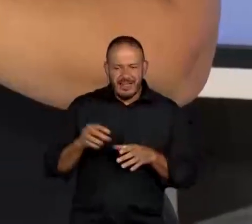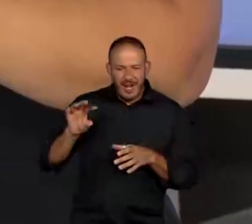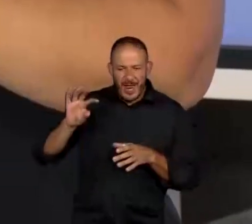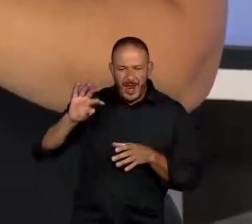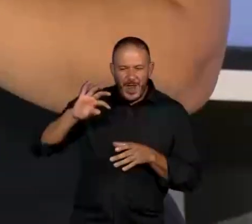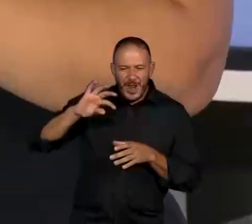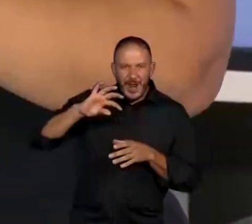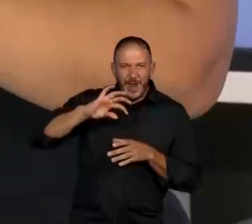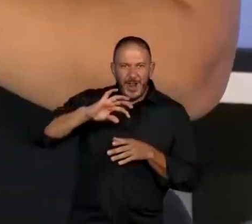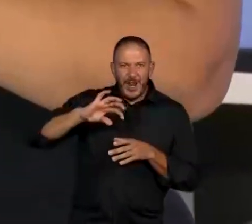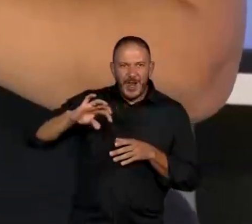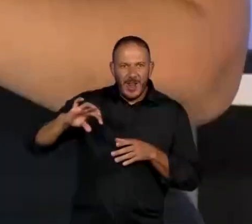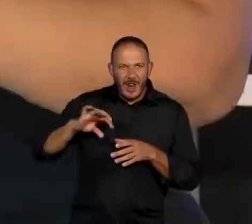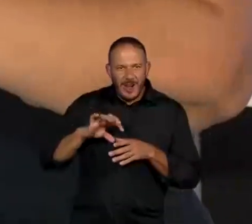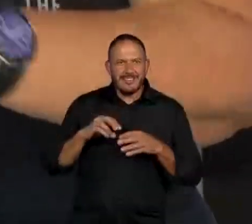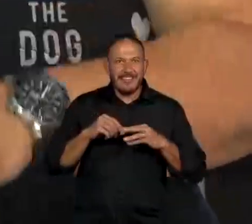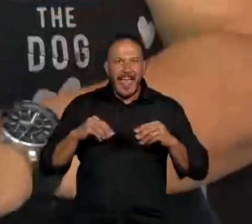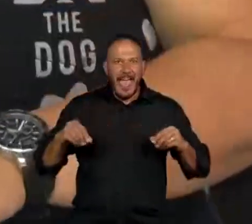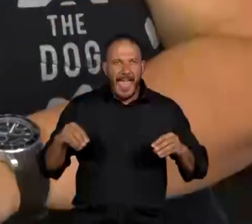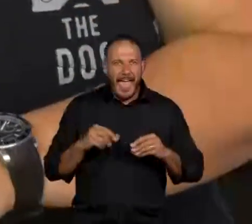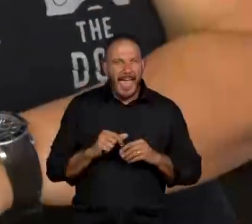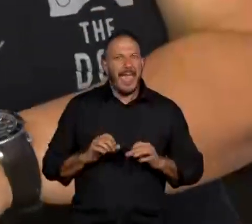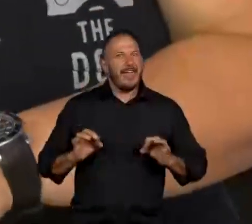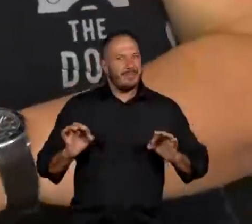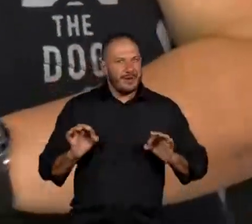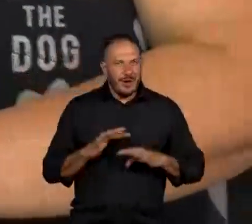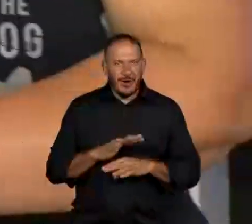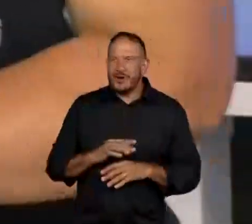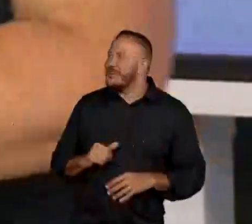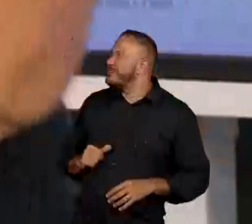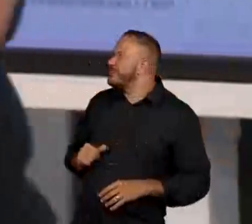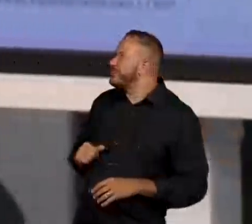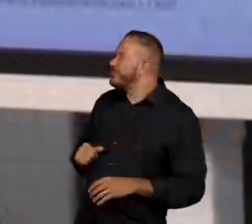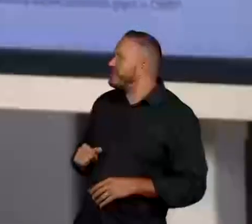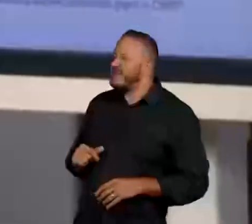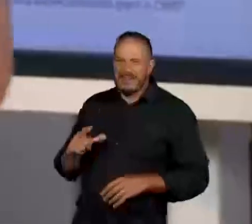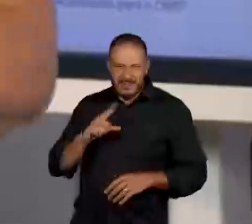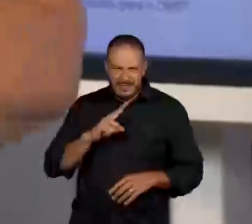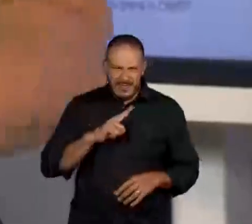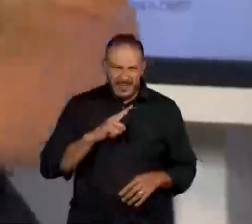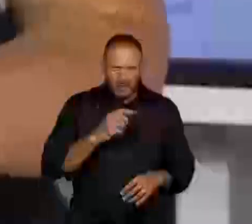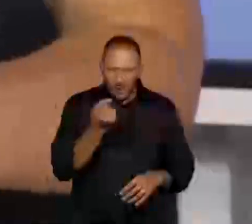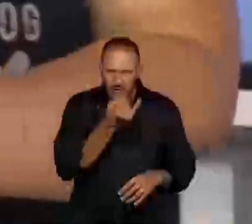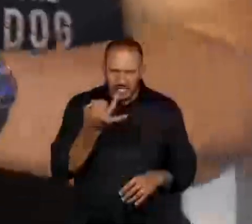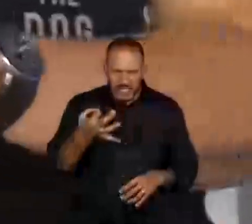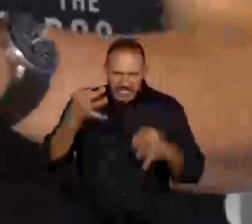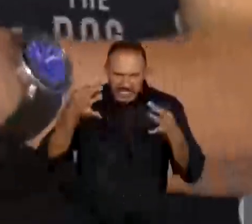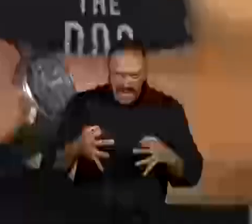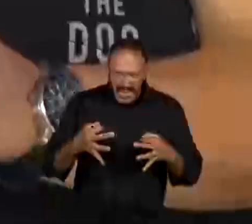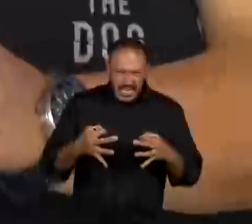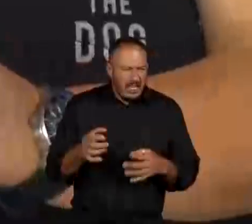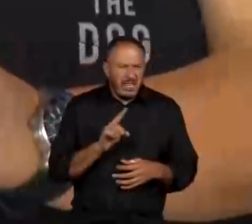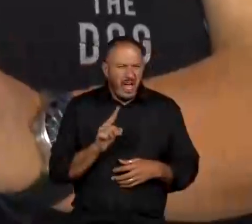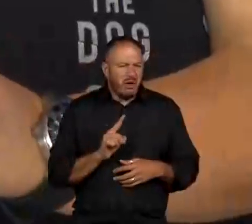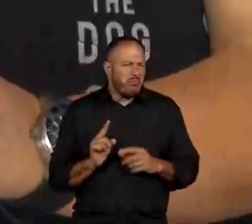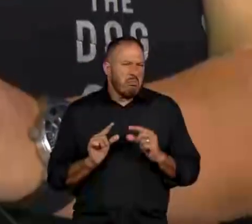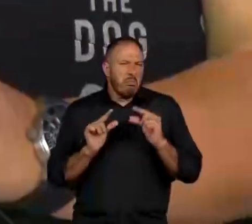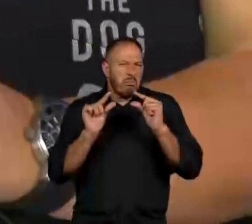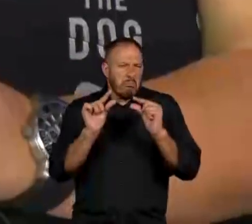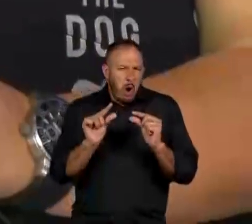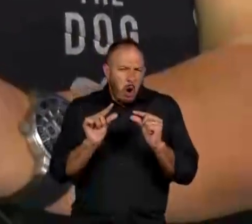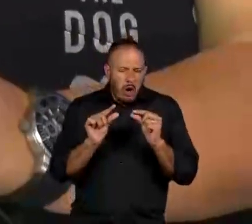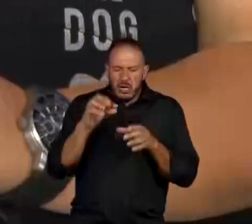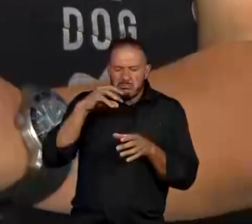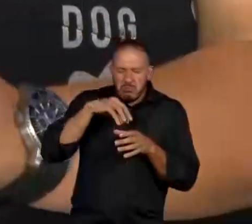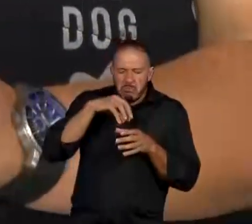Coloca a terra. Tchum, pronto, colocou a terra. Tem quantidades exatas? Não. Quanto menor a quantidade de coisa que